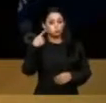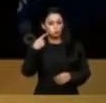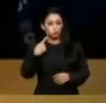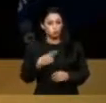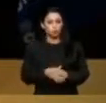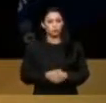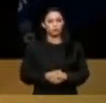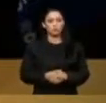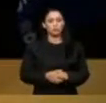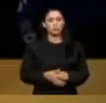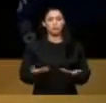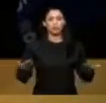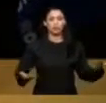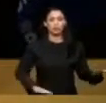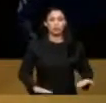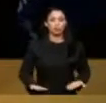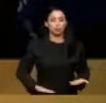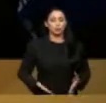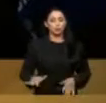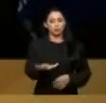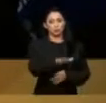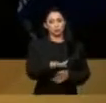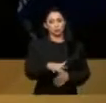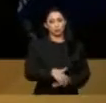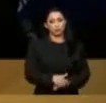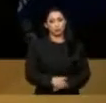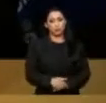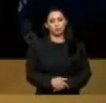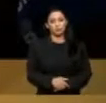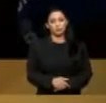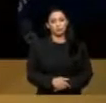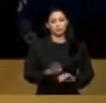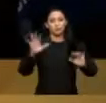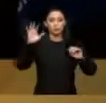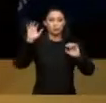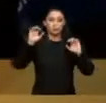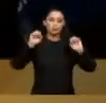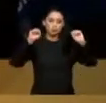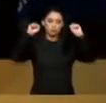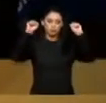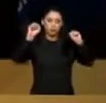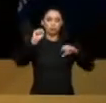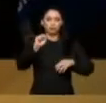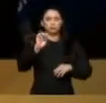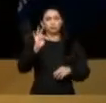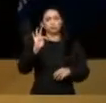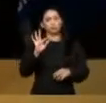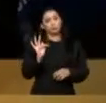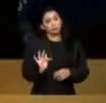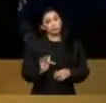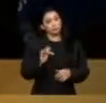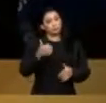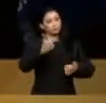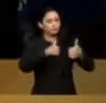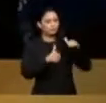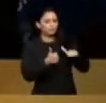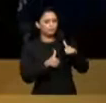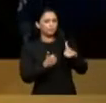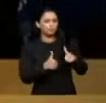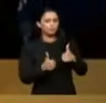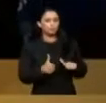advogados, servidoras e servidores. Essa Suprema Corte ora examina o alcance